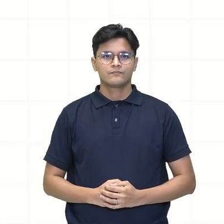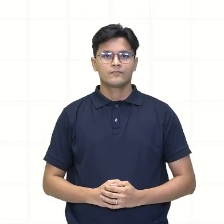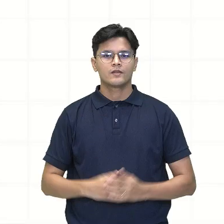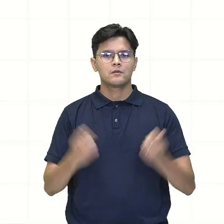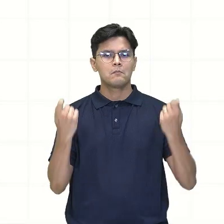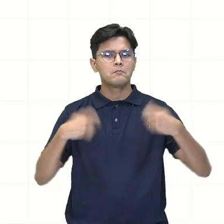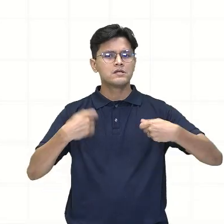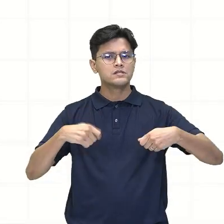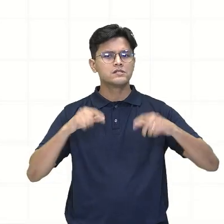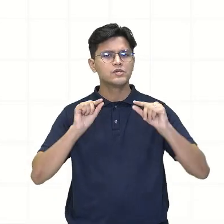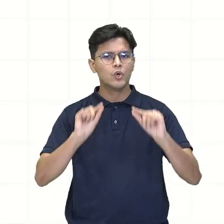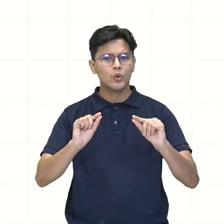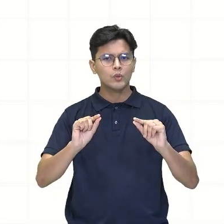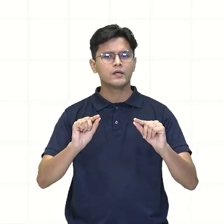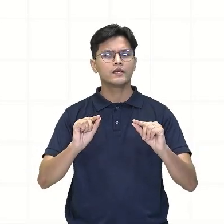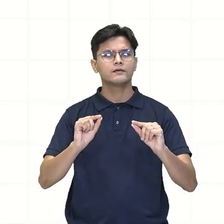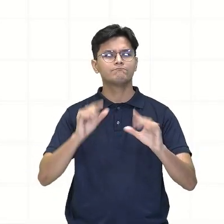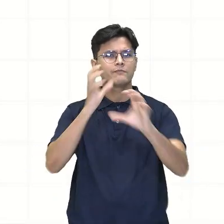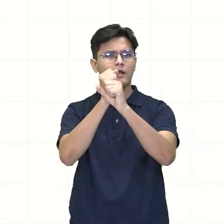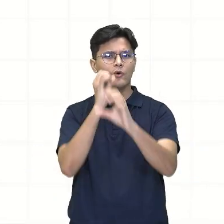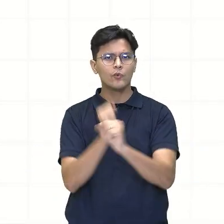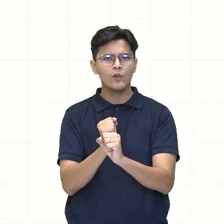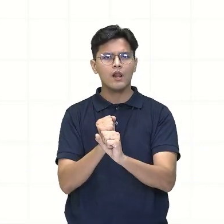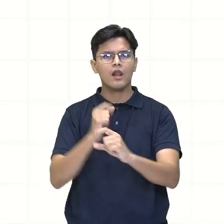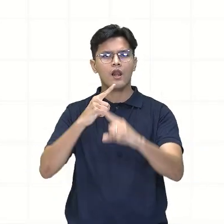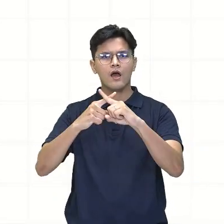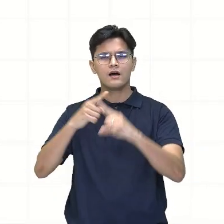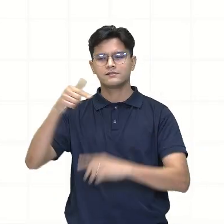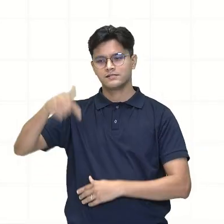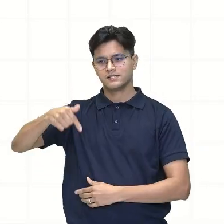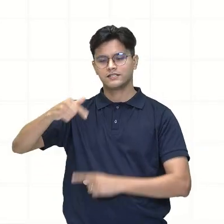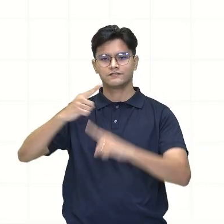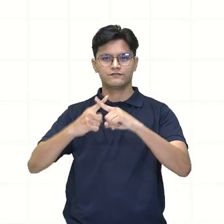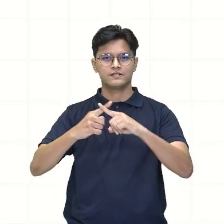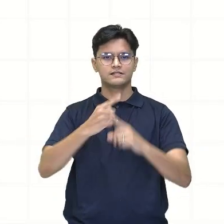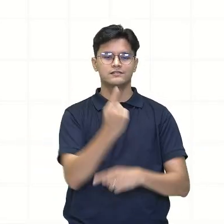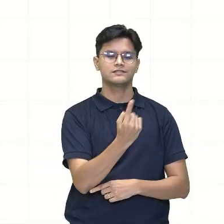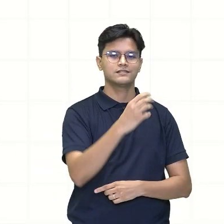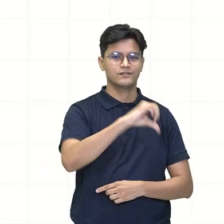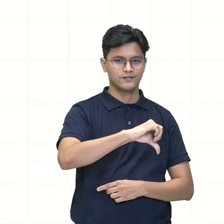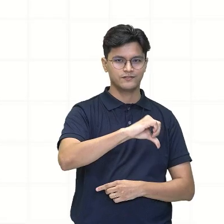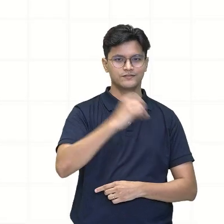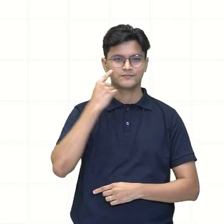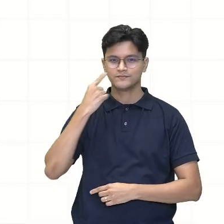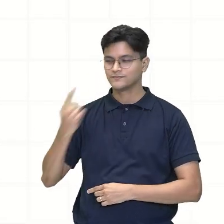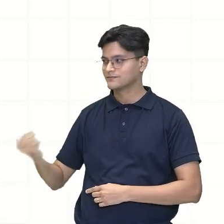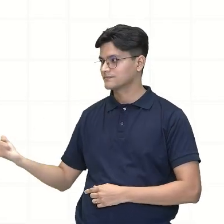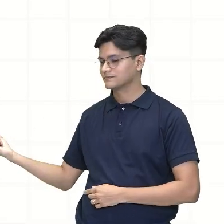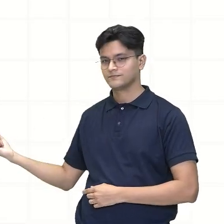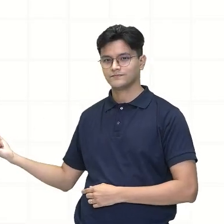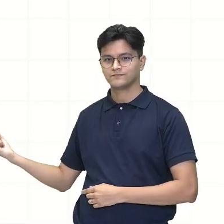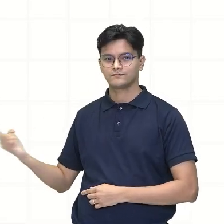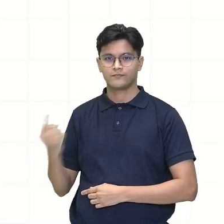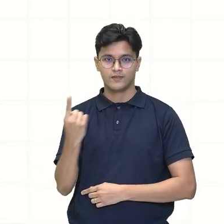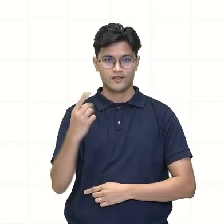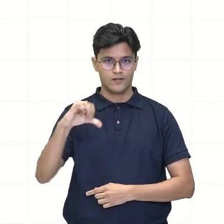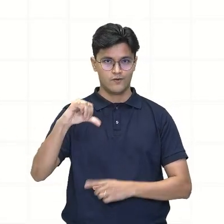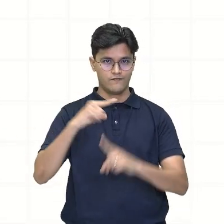ver quanto é 7 vezes 19. Vamos fazer aqui embaixo, ó. 19 vezes